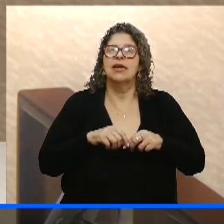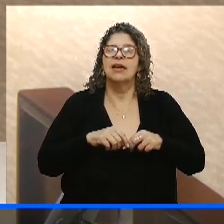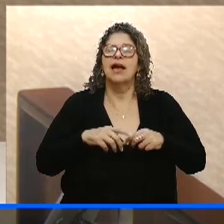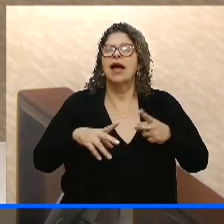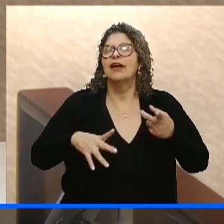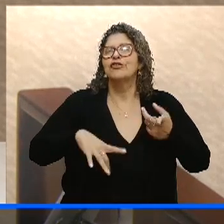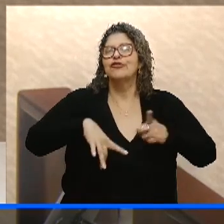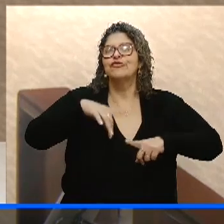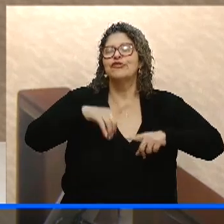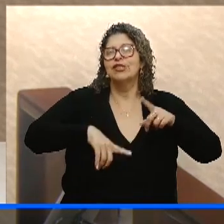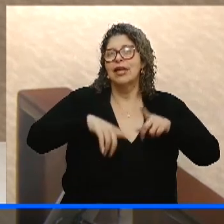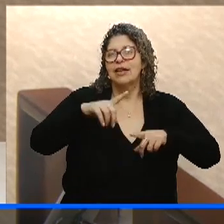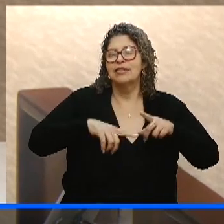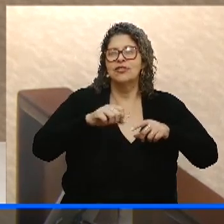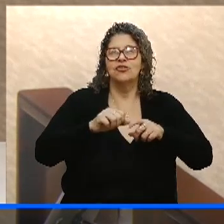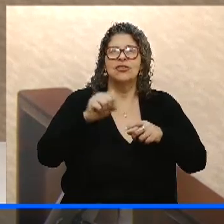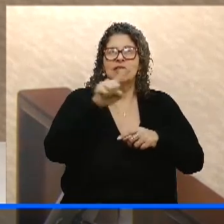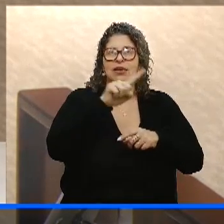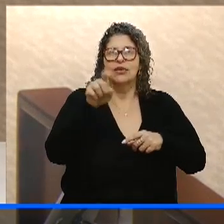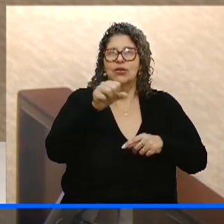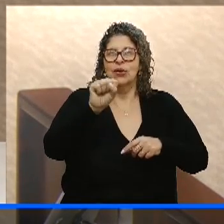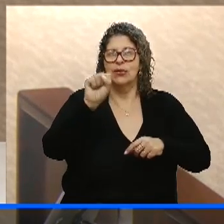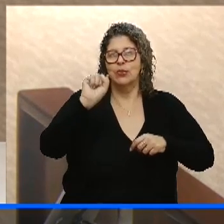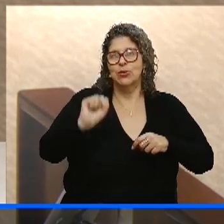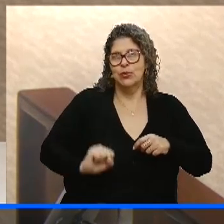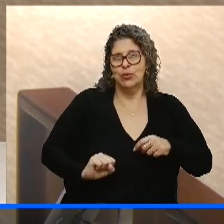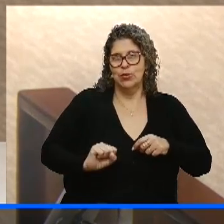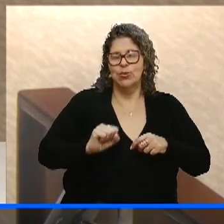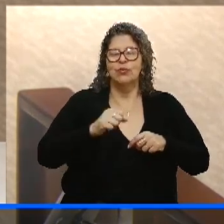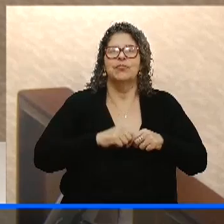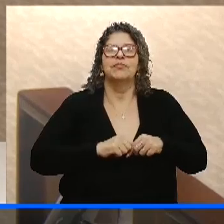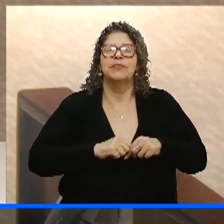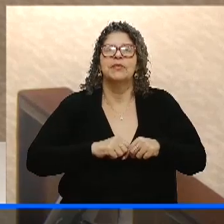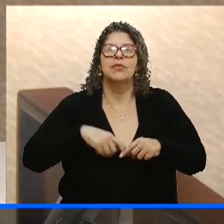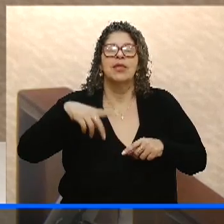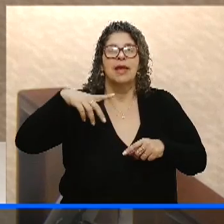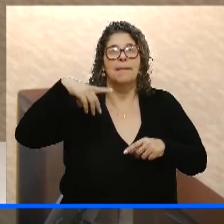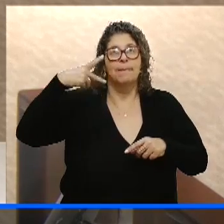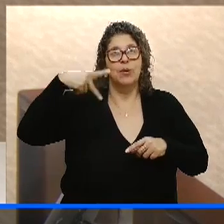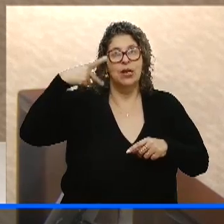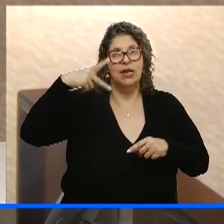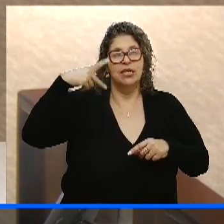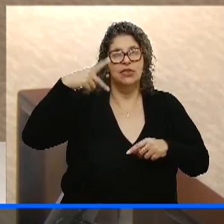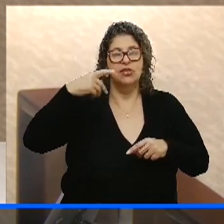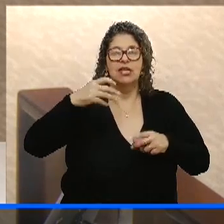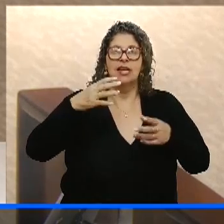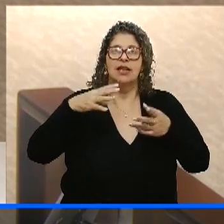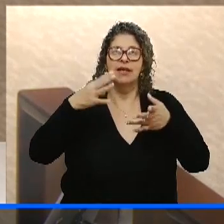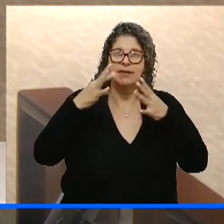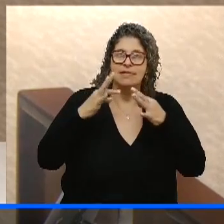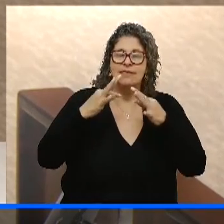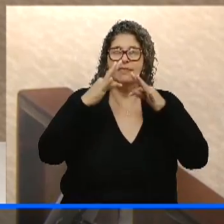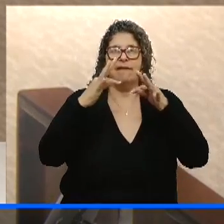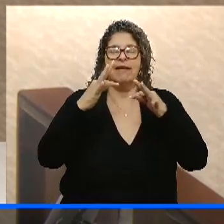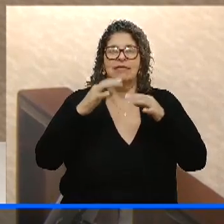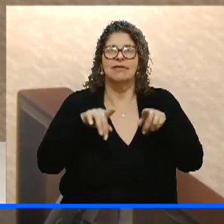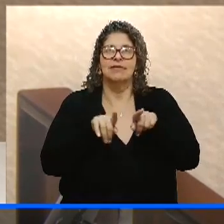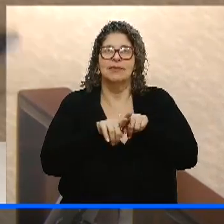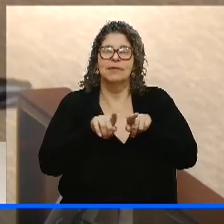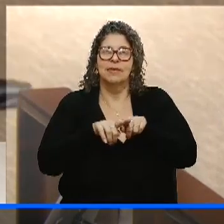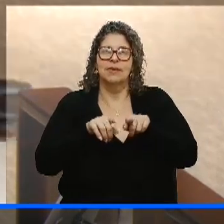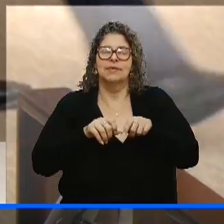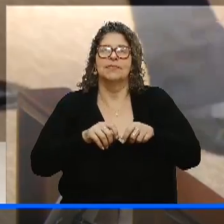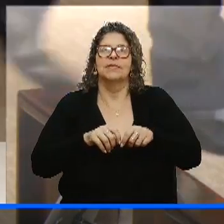institucional política e técnica tem caráter profundamente reivindicatório